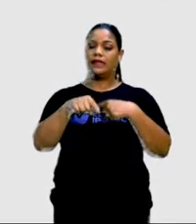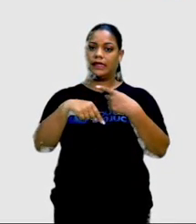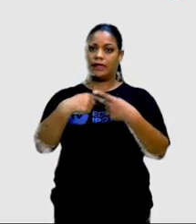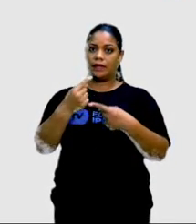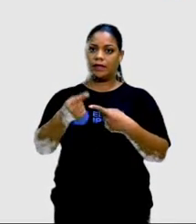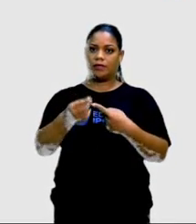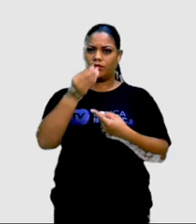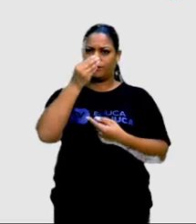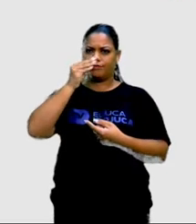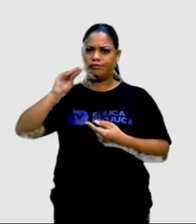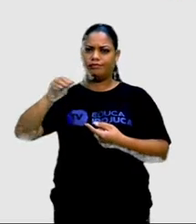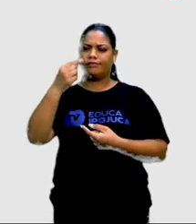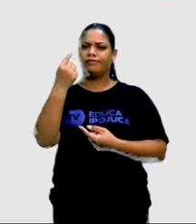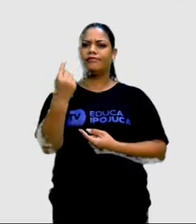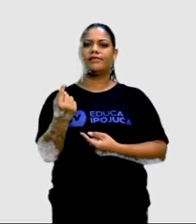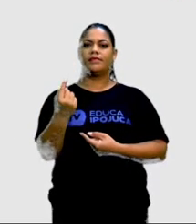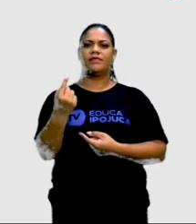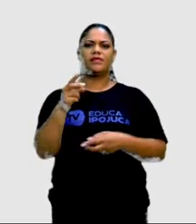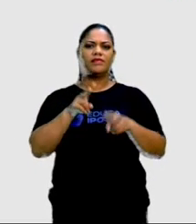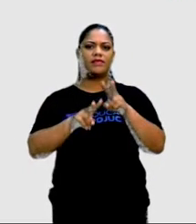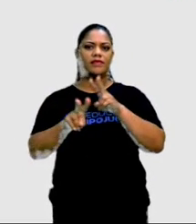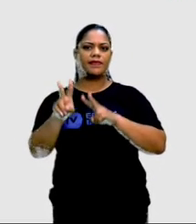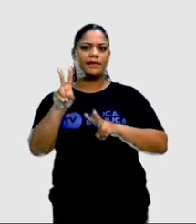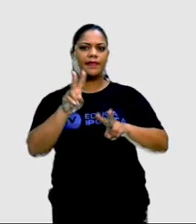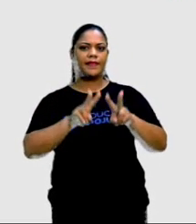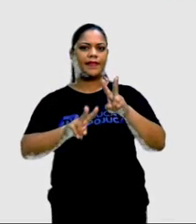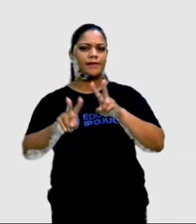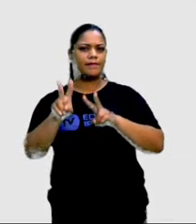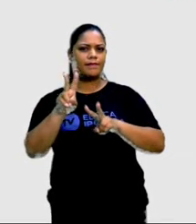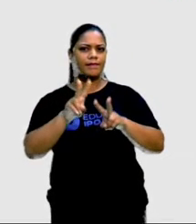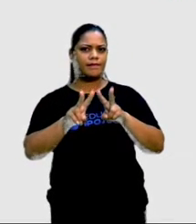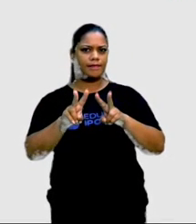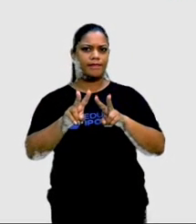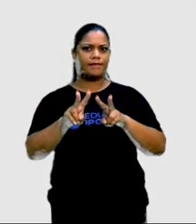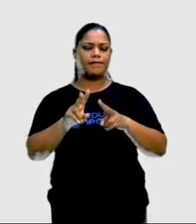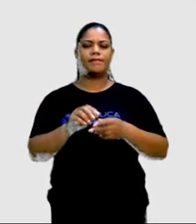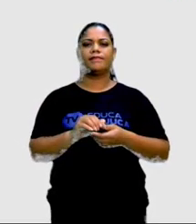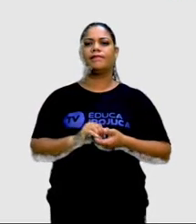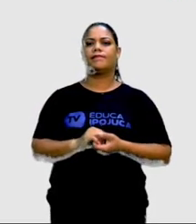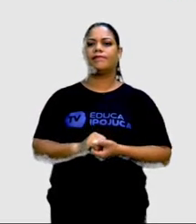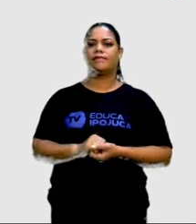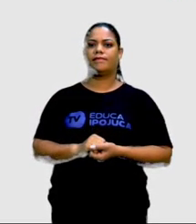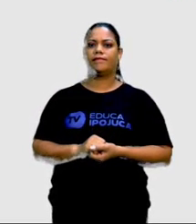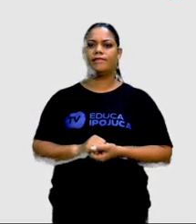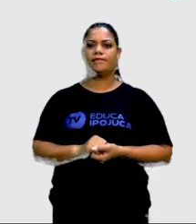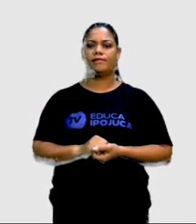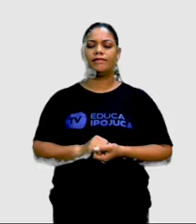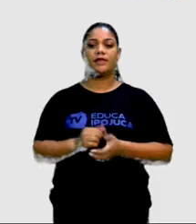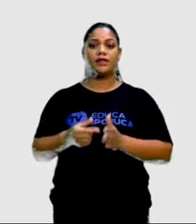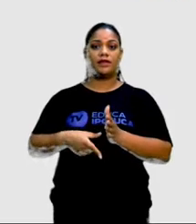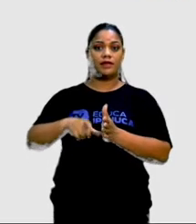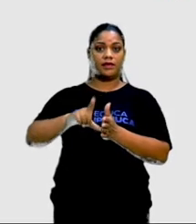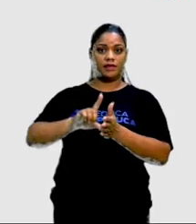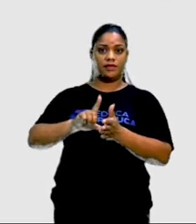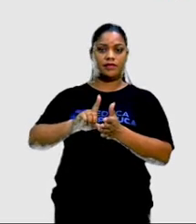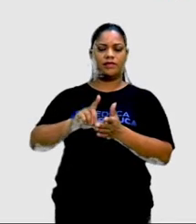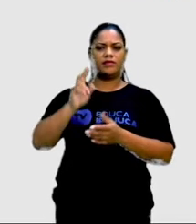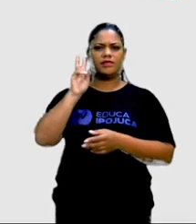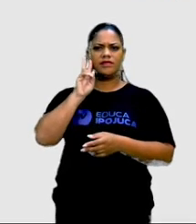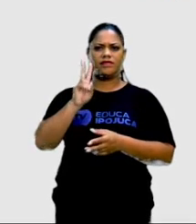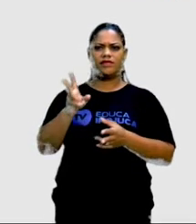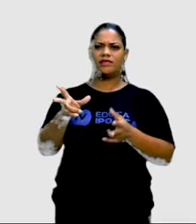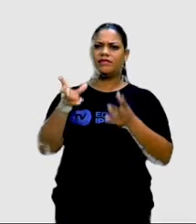você pode observar, né, na nossa operação do slide anterior, dá para